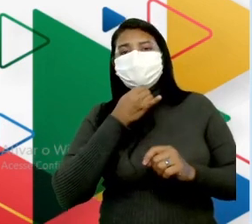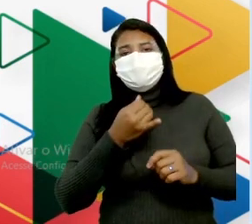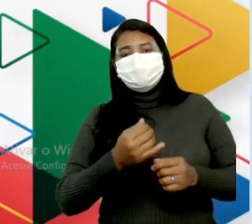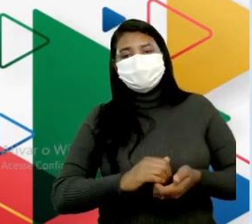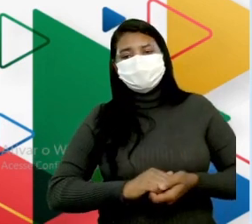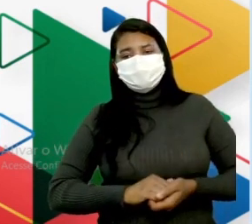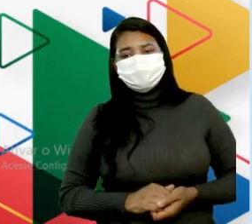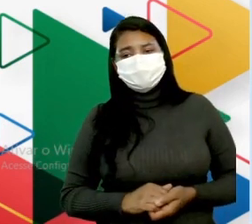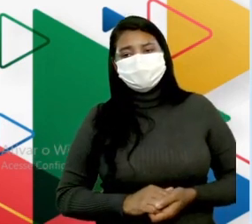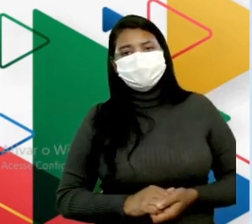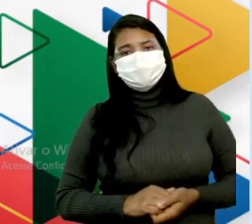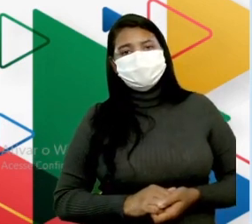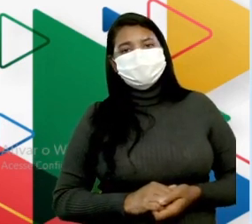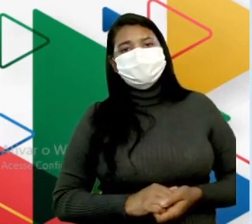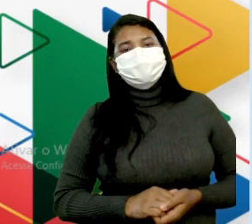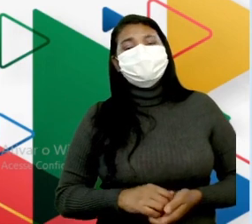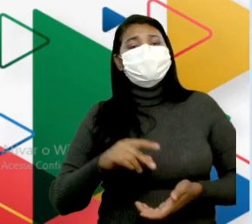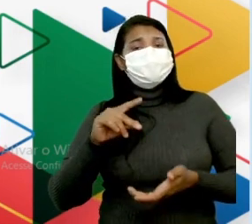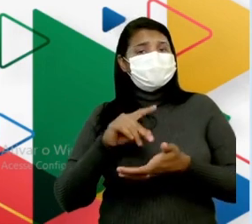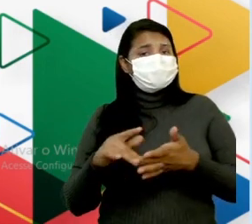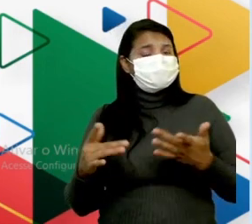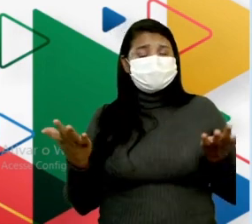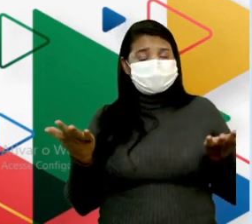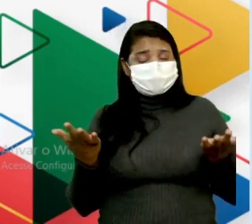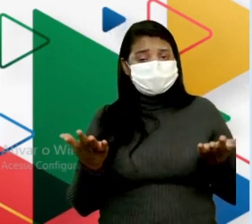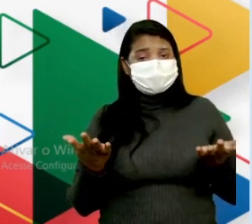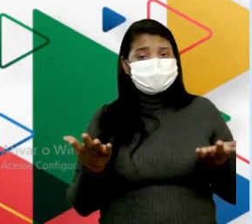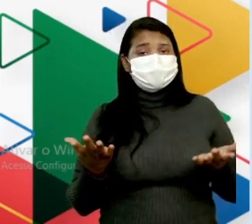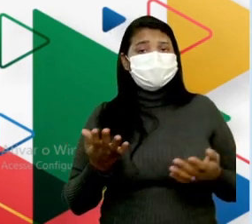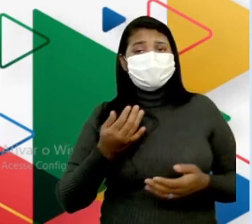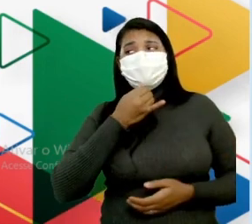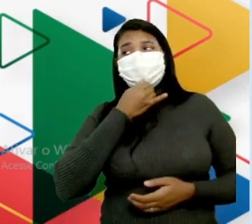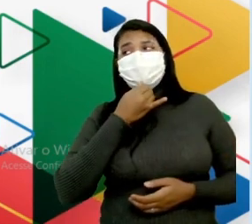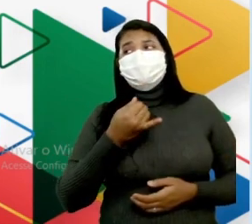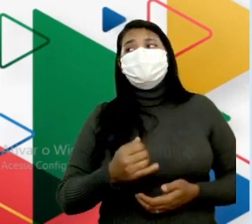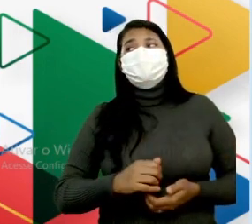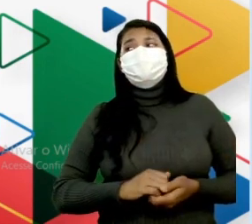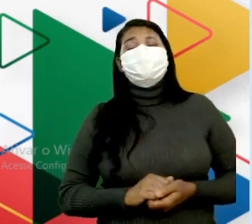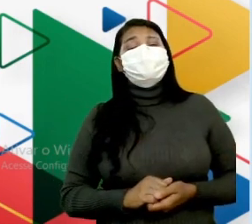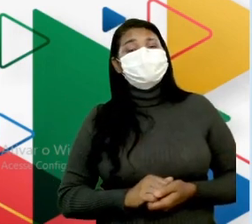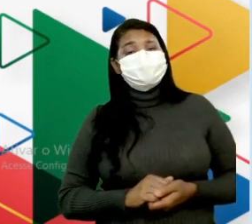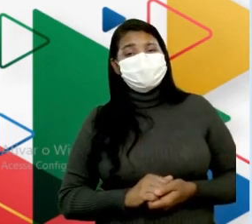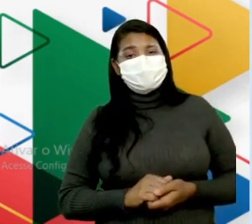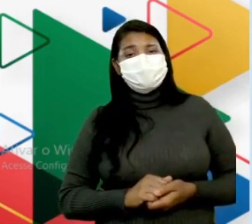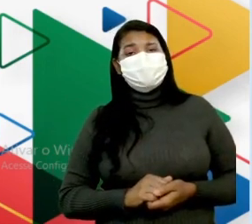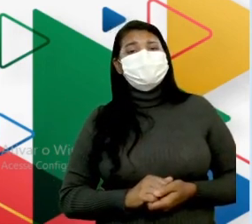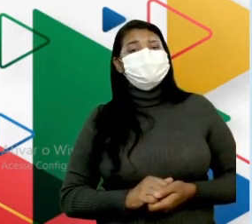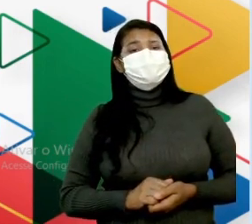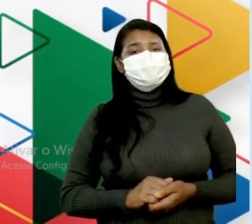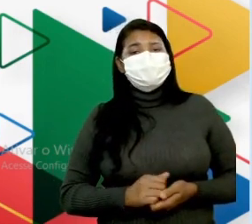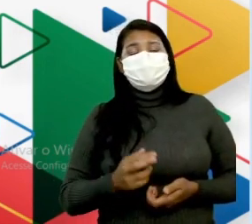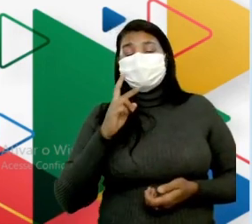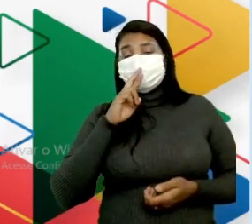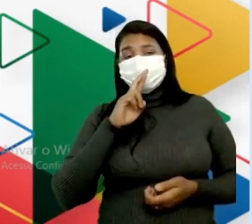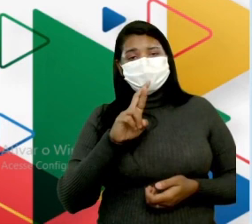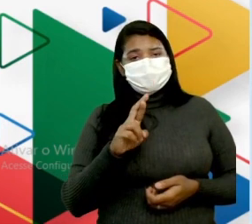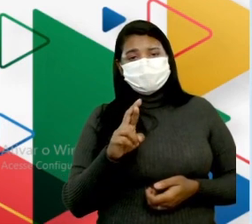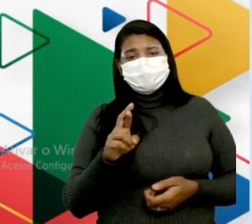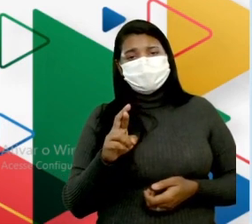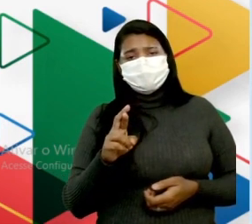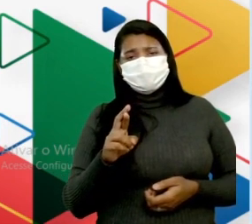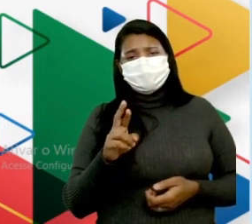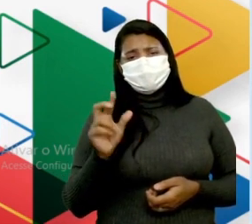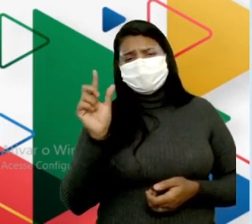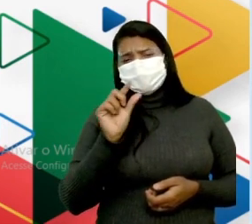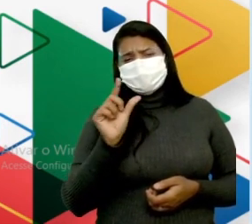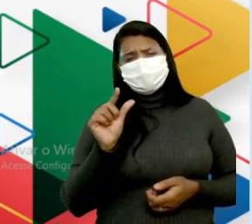na affirmative, na questions fica were they happy? Aí short e short answers, que são respostas curtas. Que